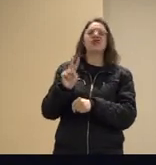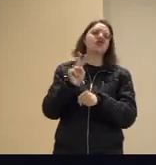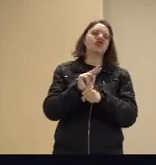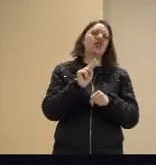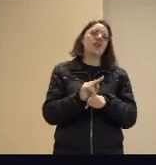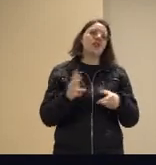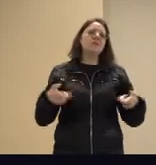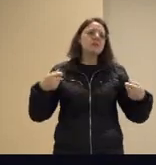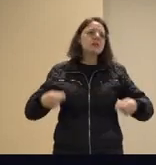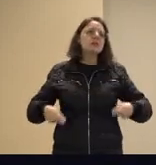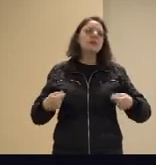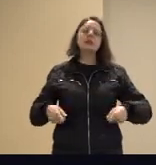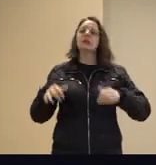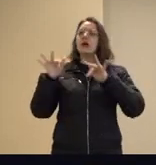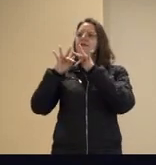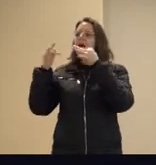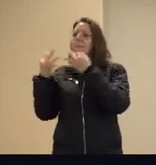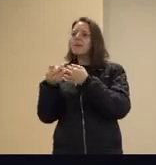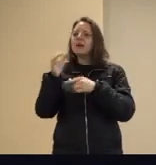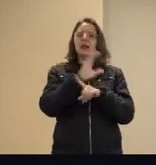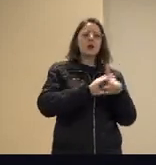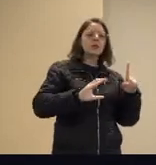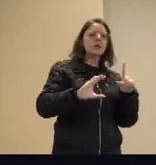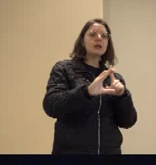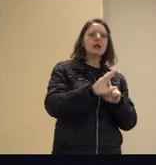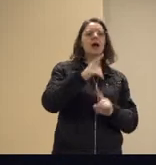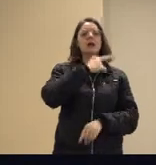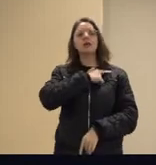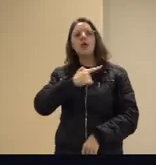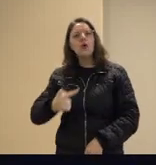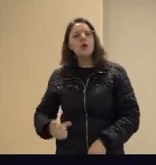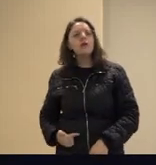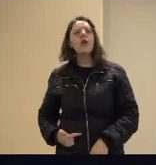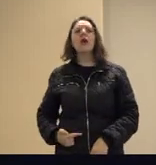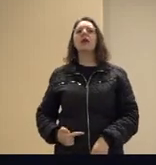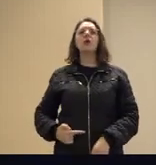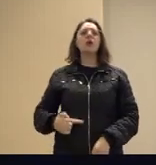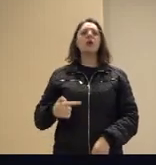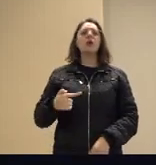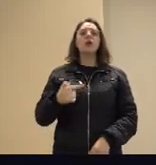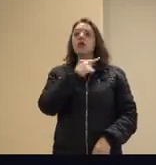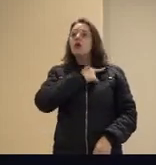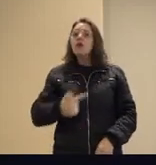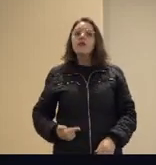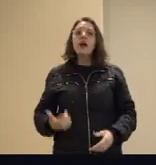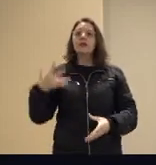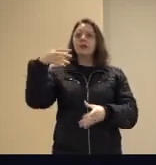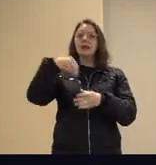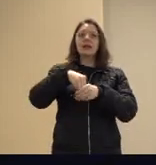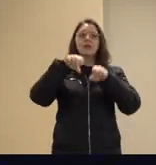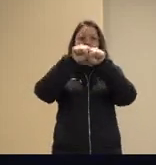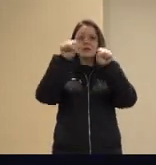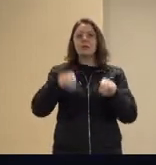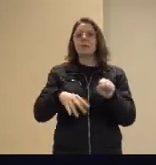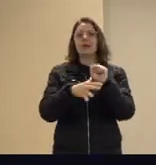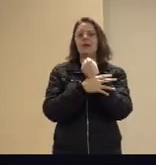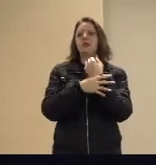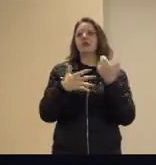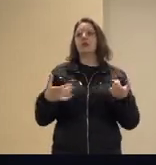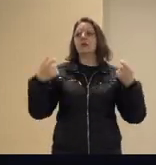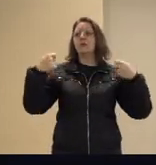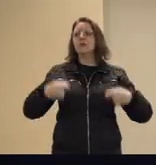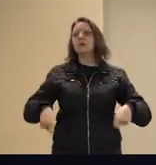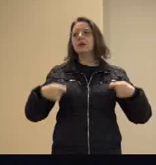a família, a comunidade, o Estado, e o Estado ele está dentro do sistema de garantias. Então,